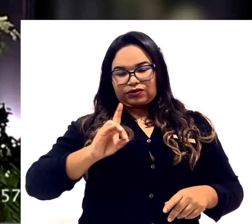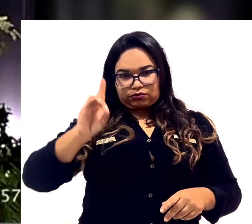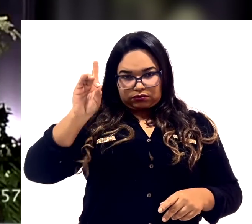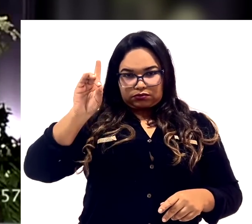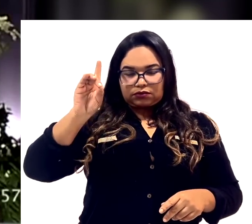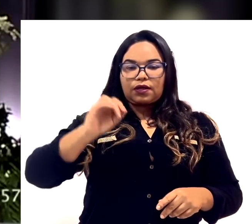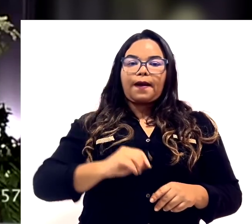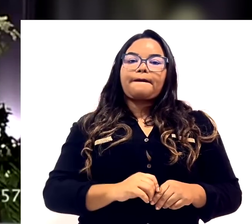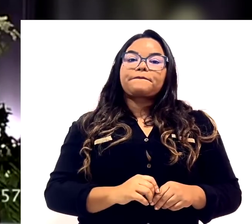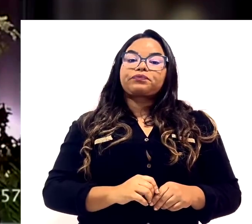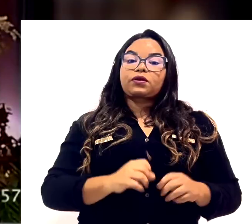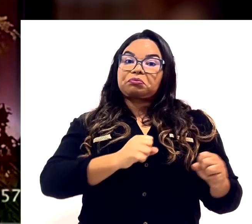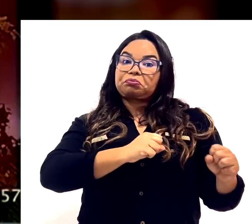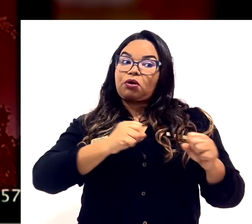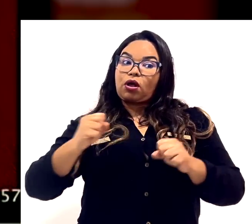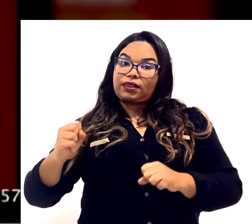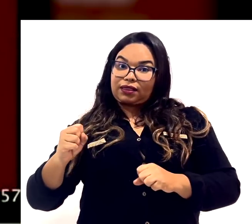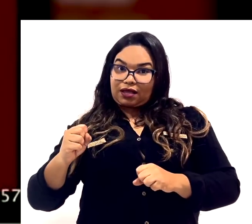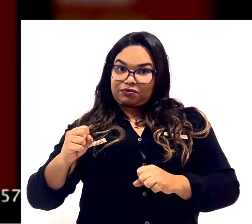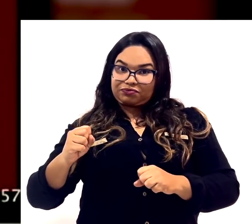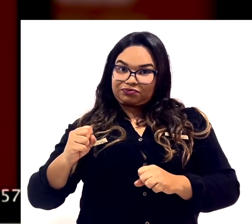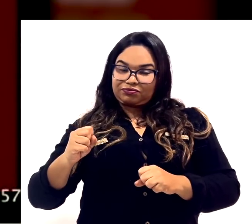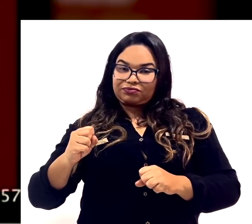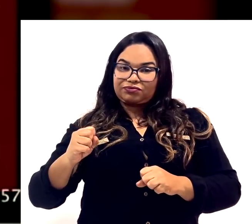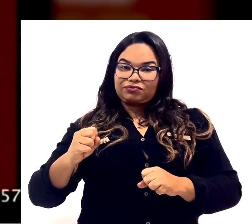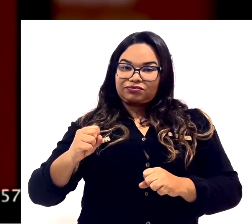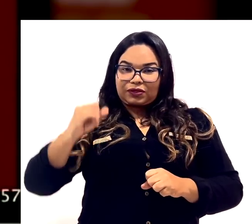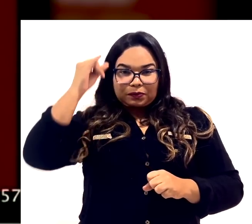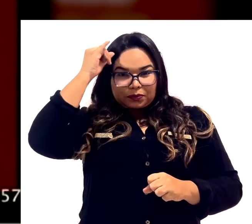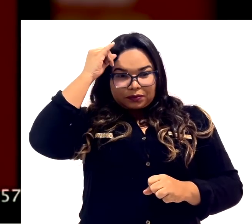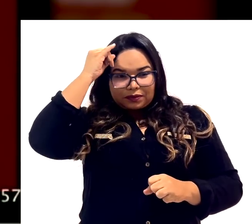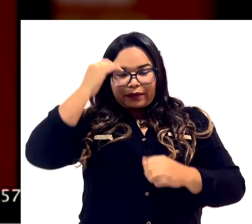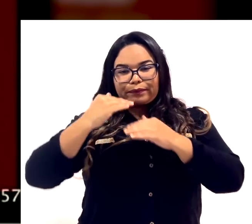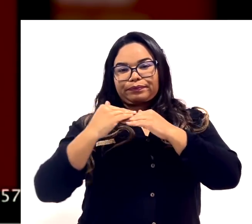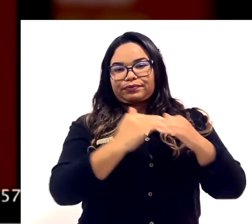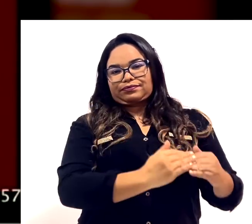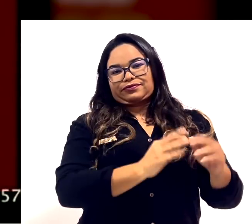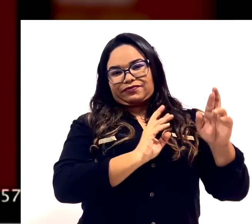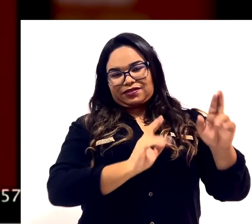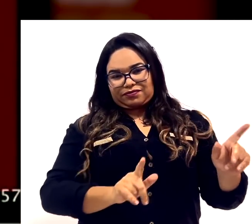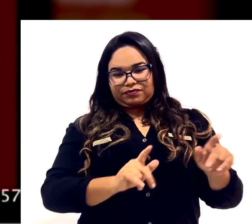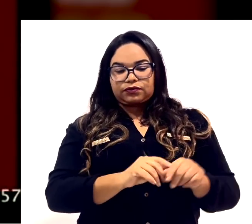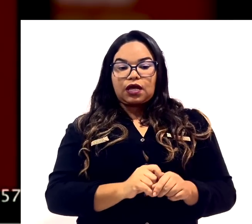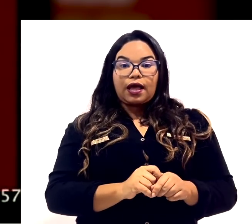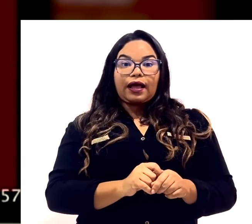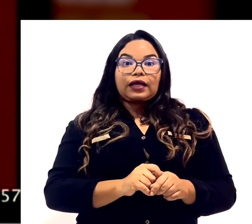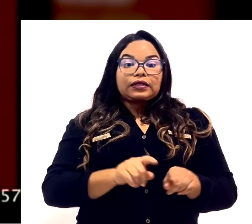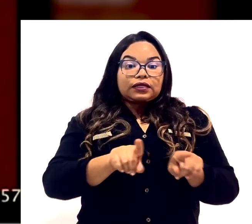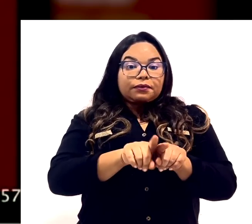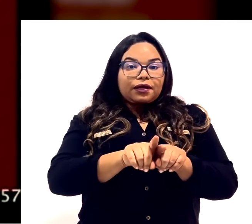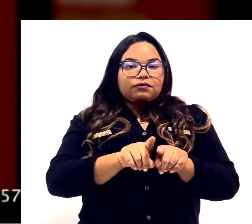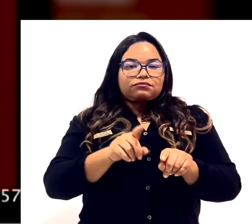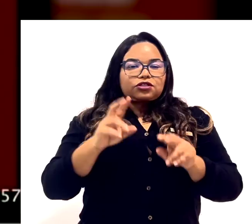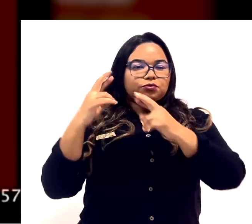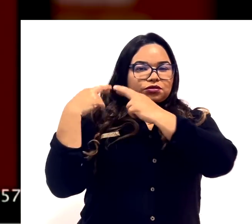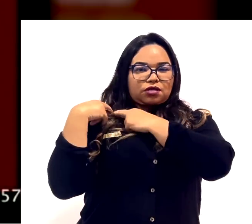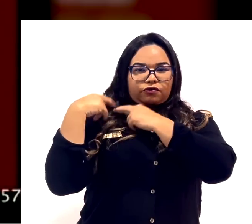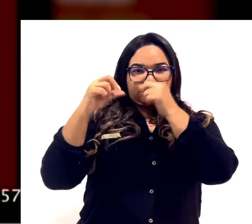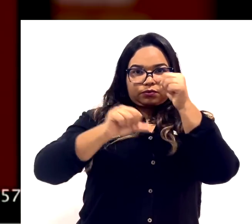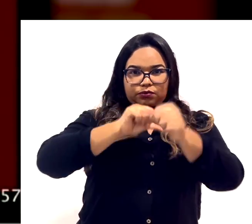E então, um outro critério. Ele mudará tempos e leis. Verso 25. Cuidará em mudar os tempos e a lei.